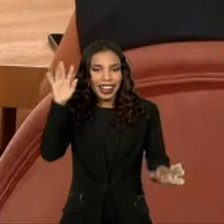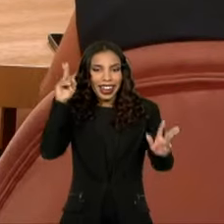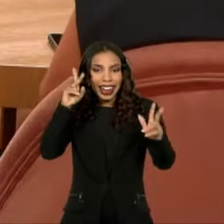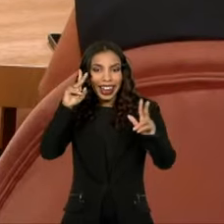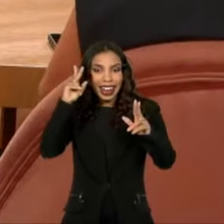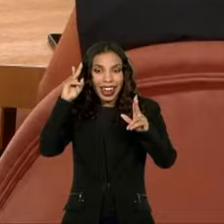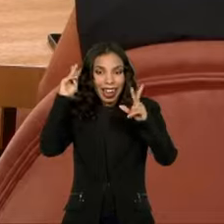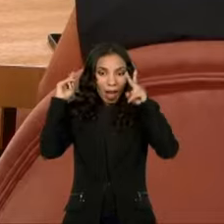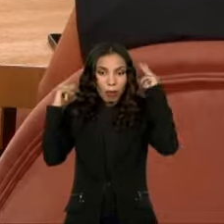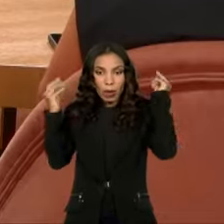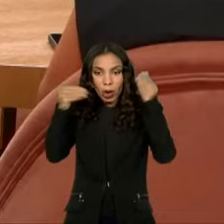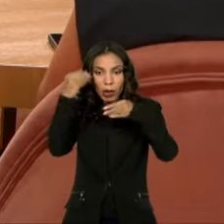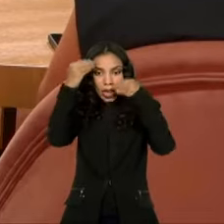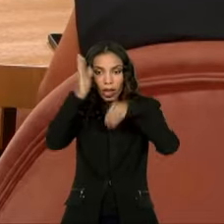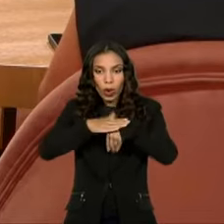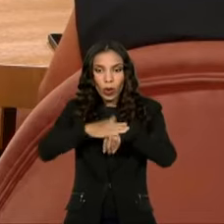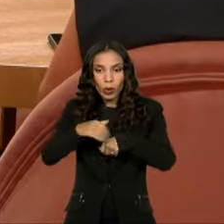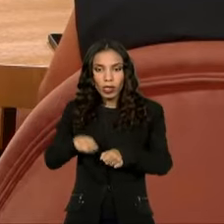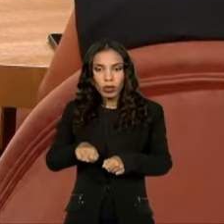desconto. Olha lá.